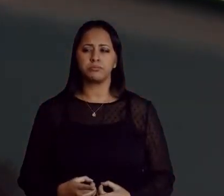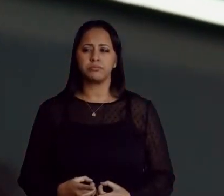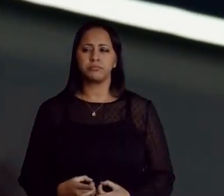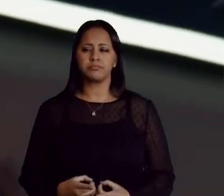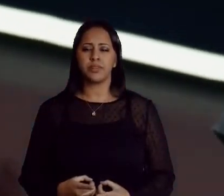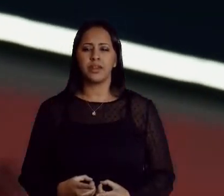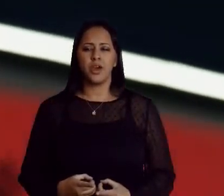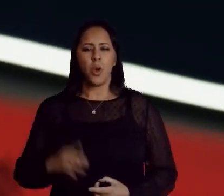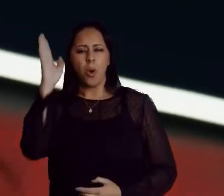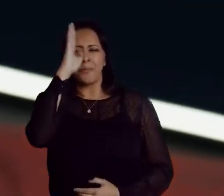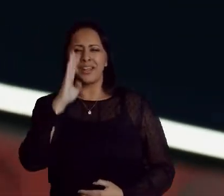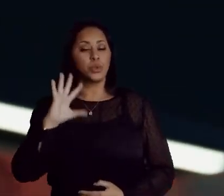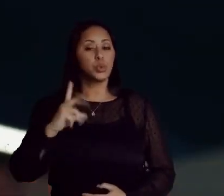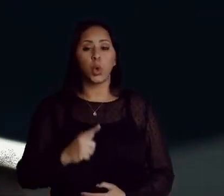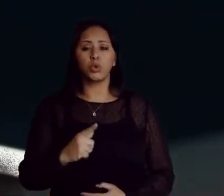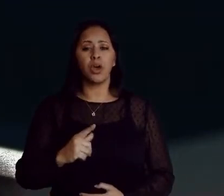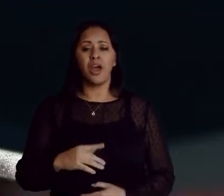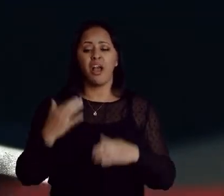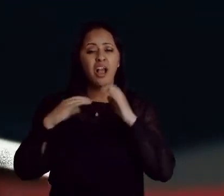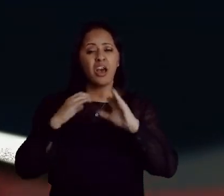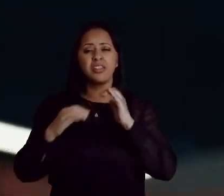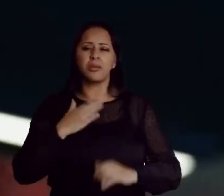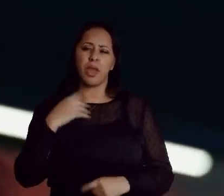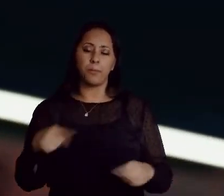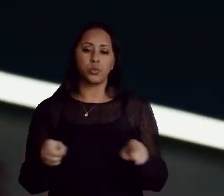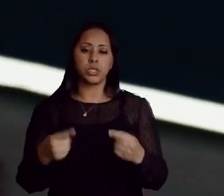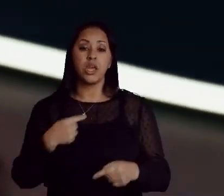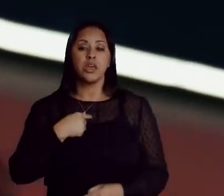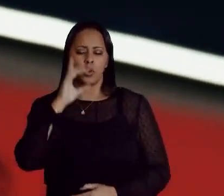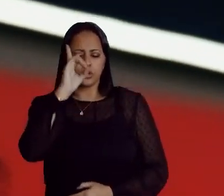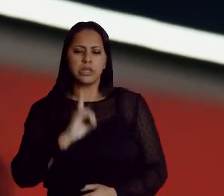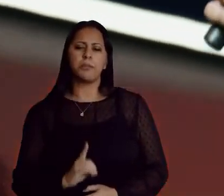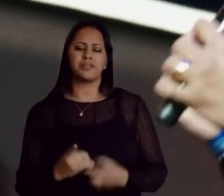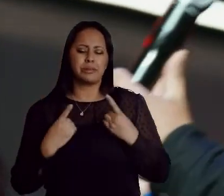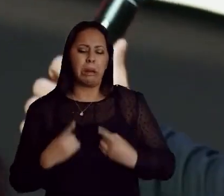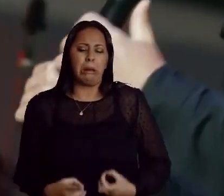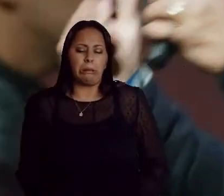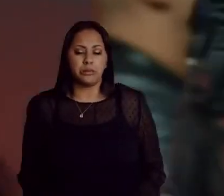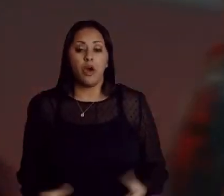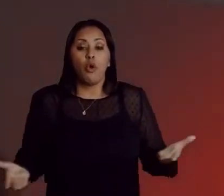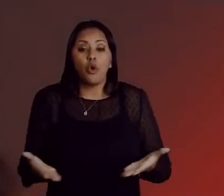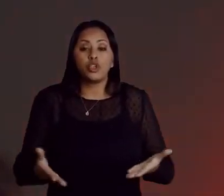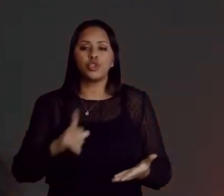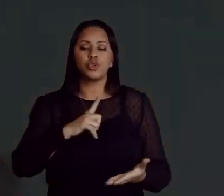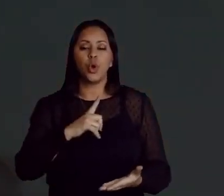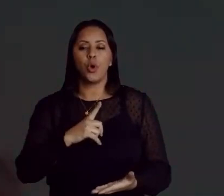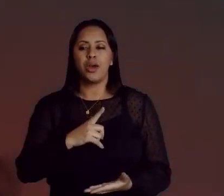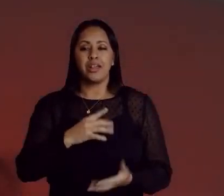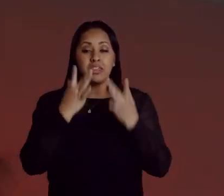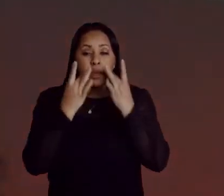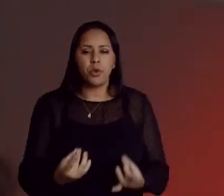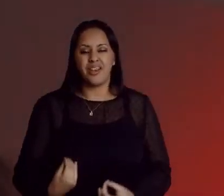O Brasil todo cantando minha música e eu com depressão. Mas hoje eu sou testemunha viva de que Deus pode tirar a